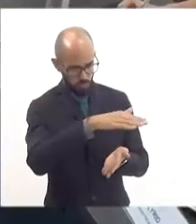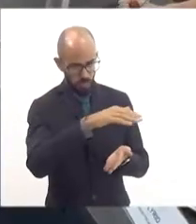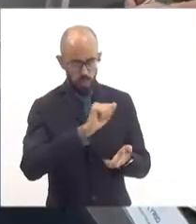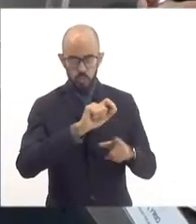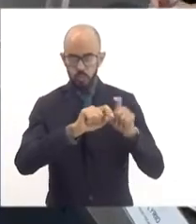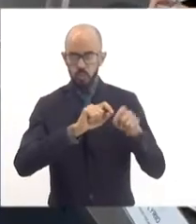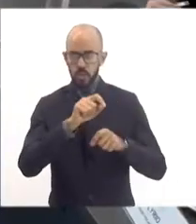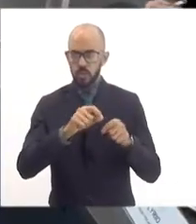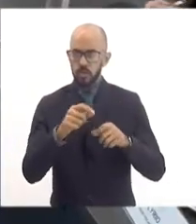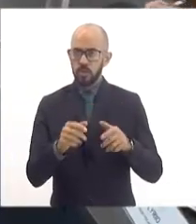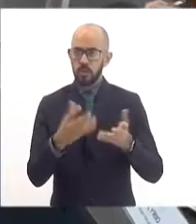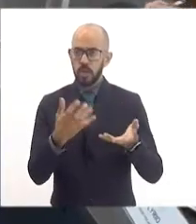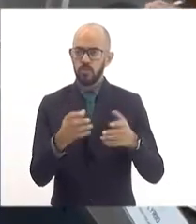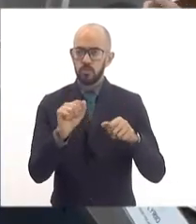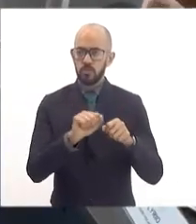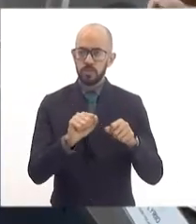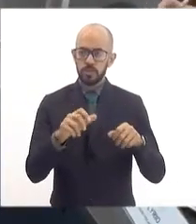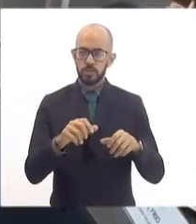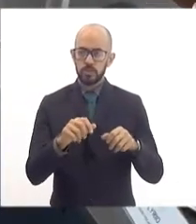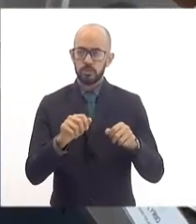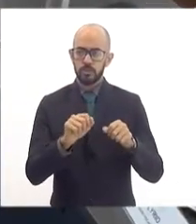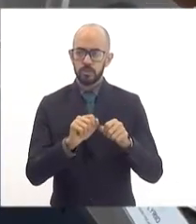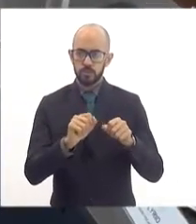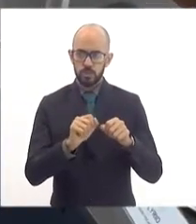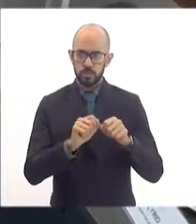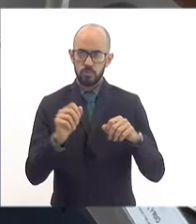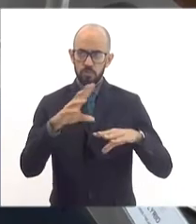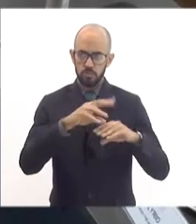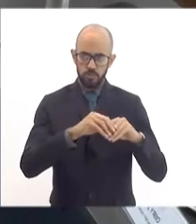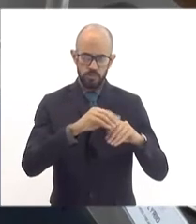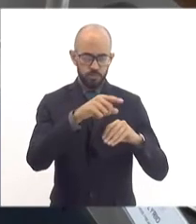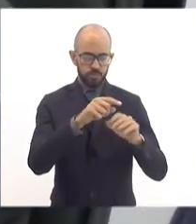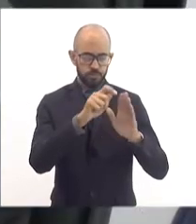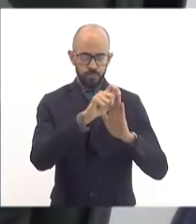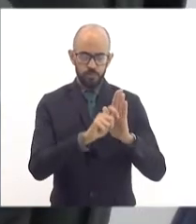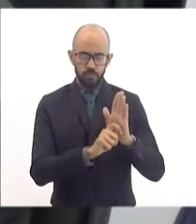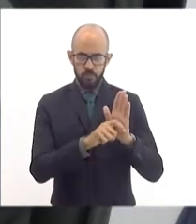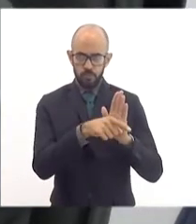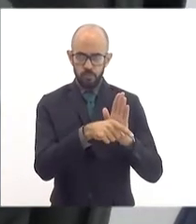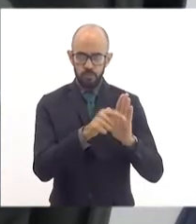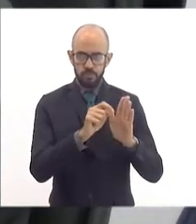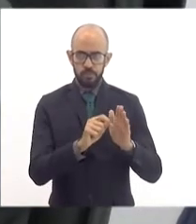fazer uma variante desta redação.